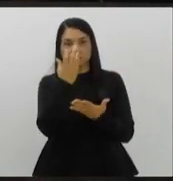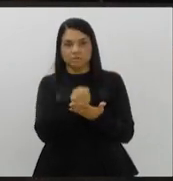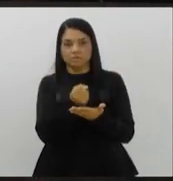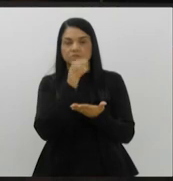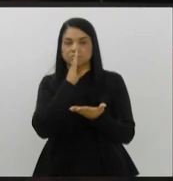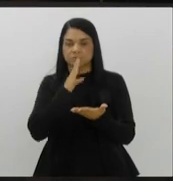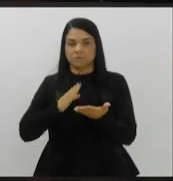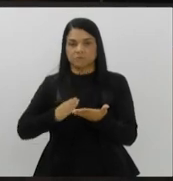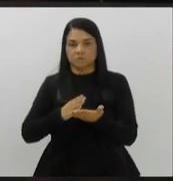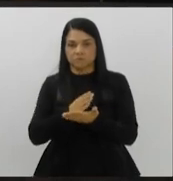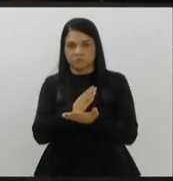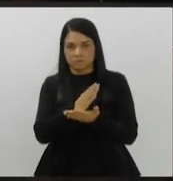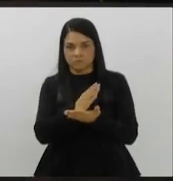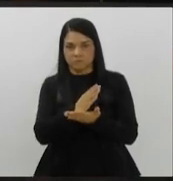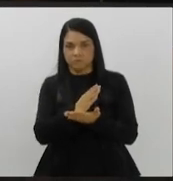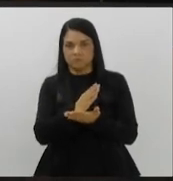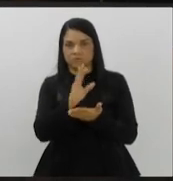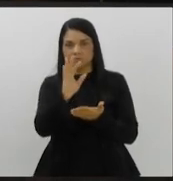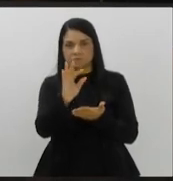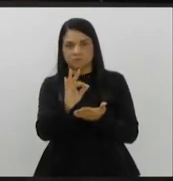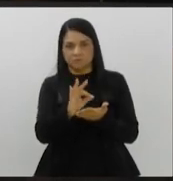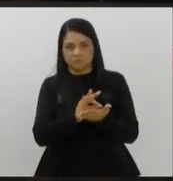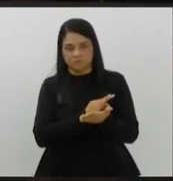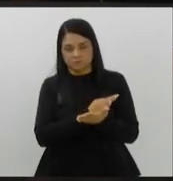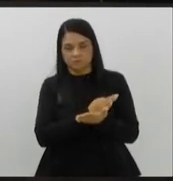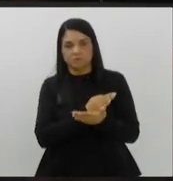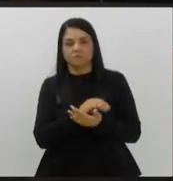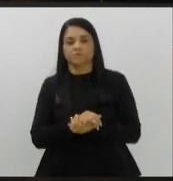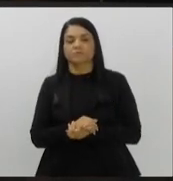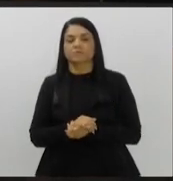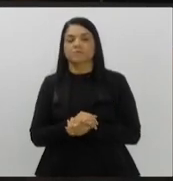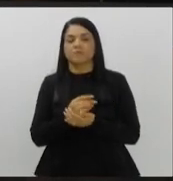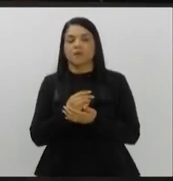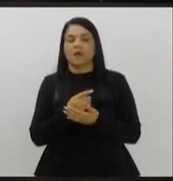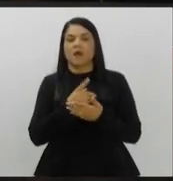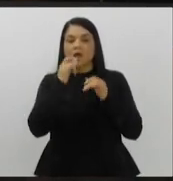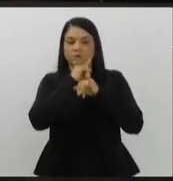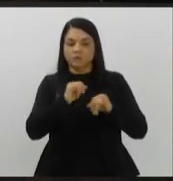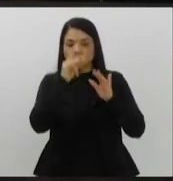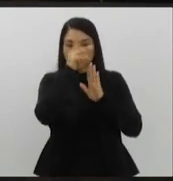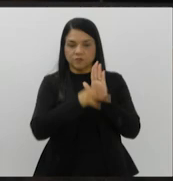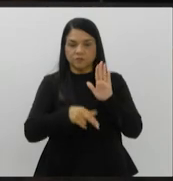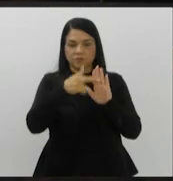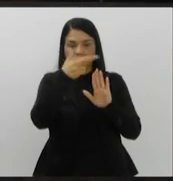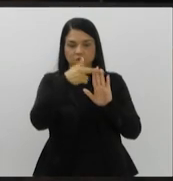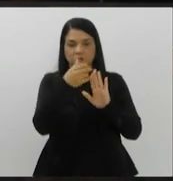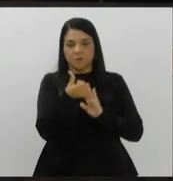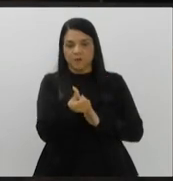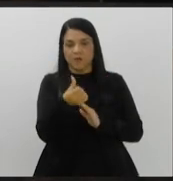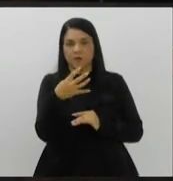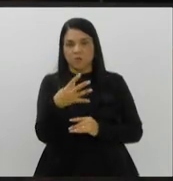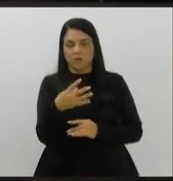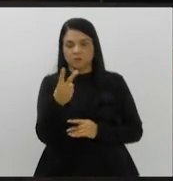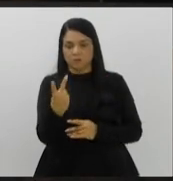mandem como estão. Aprovado, vai a promulgação. Anuncio, projeto de resolução número